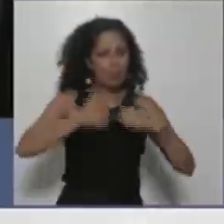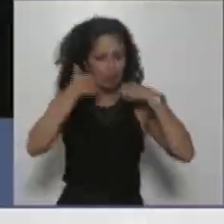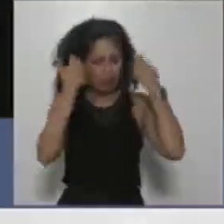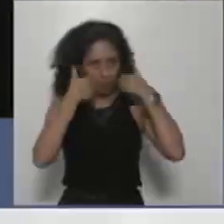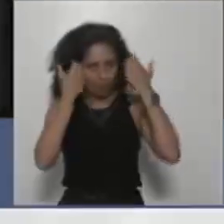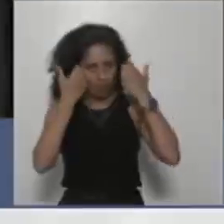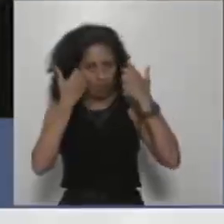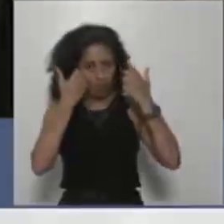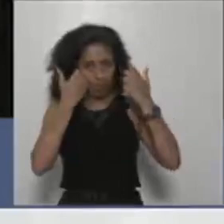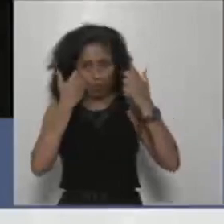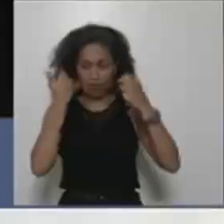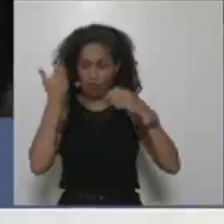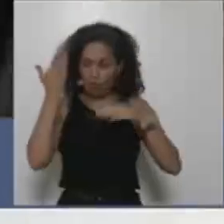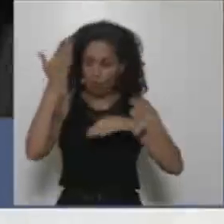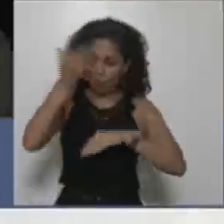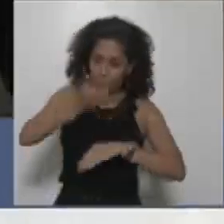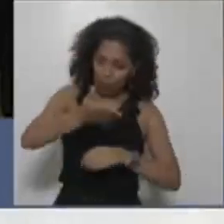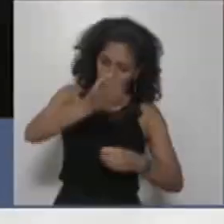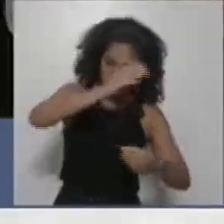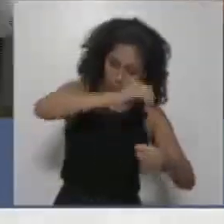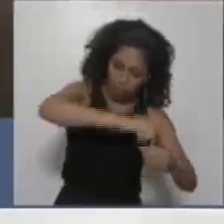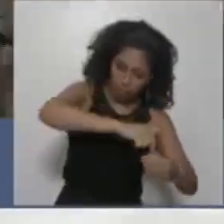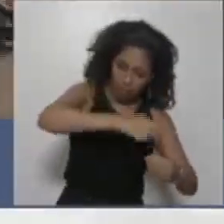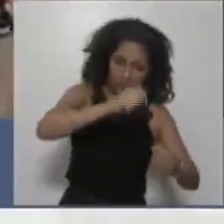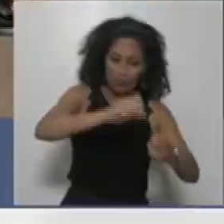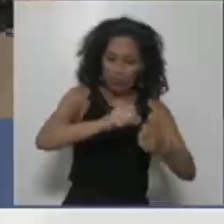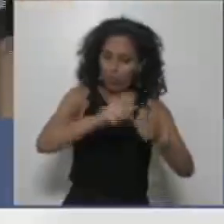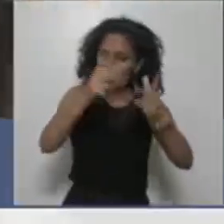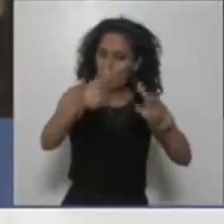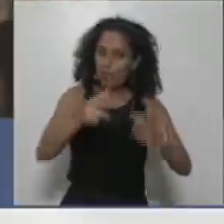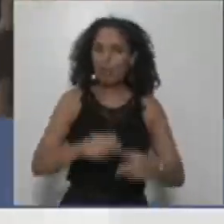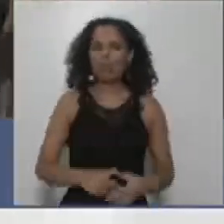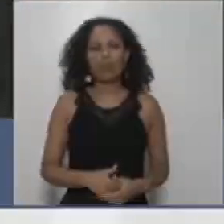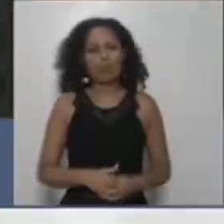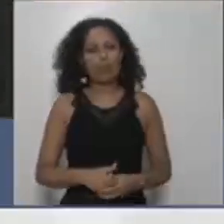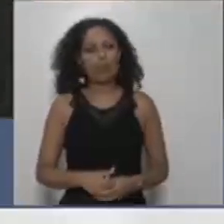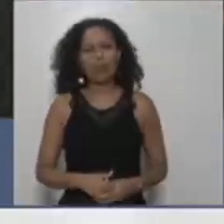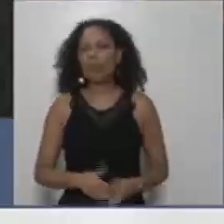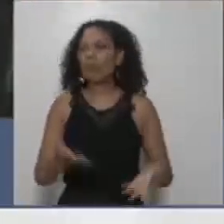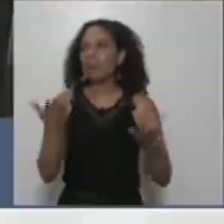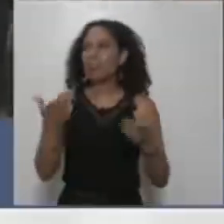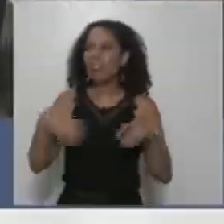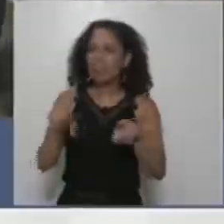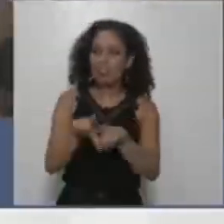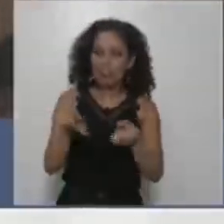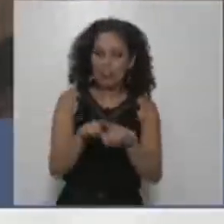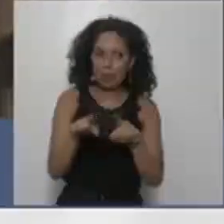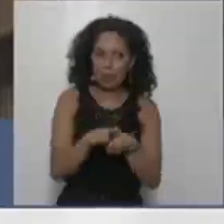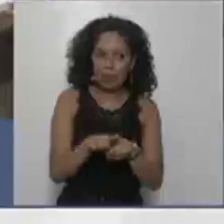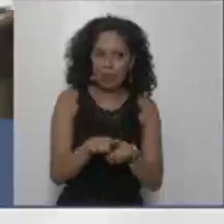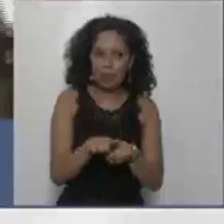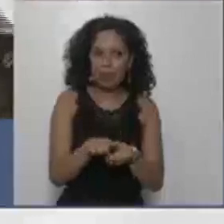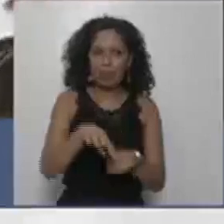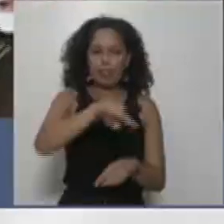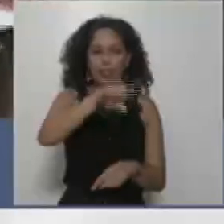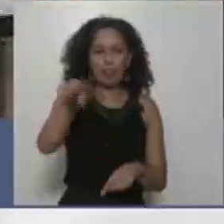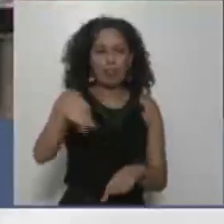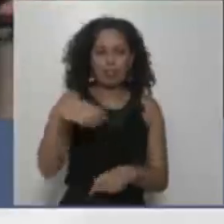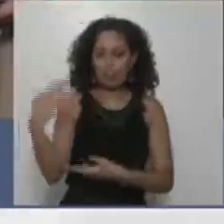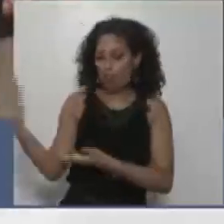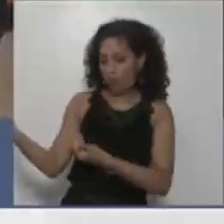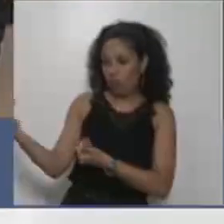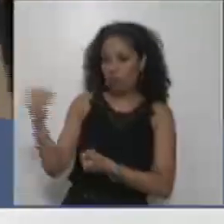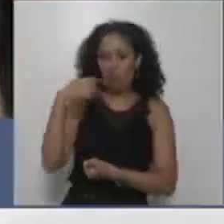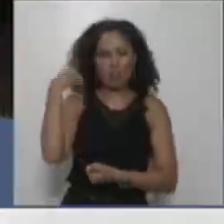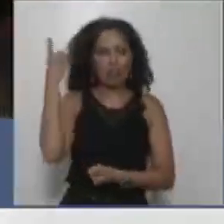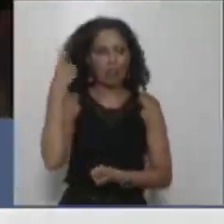abusador, não viesse a repetir o crime que ele cometeu. E eu queria também que as nobres deputadas